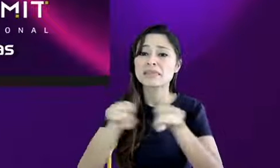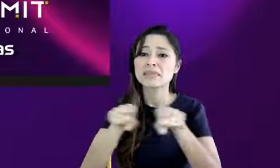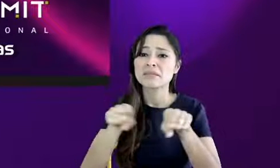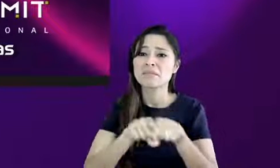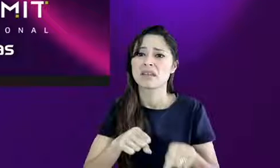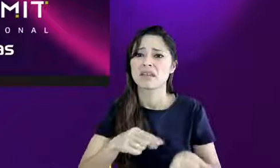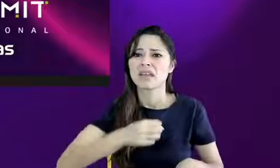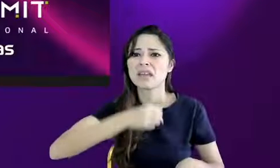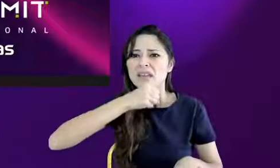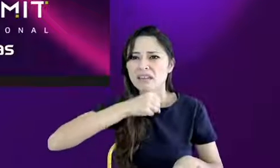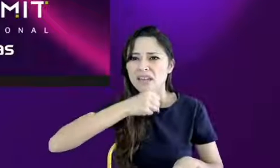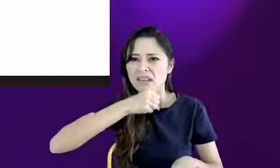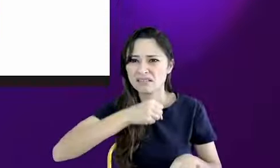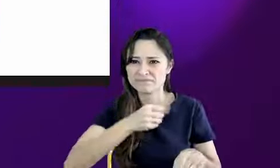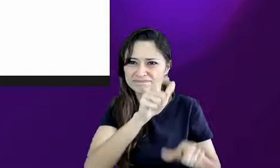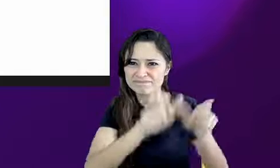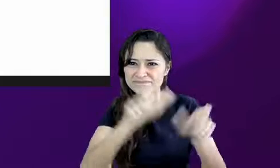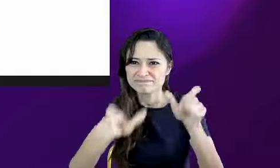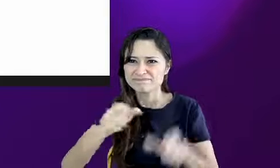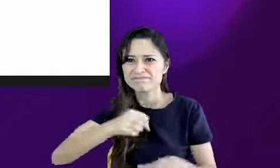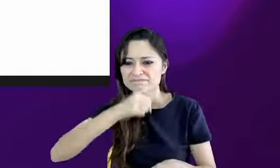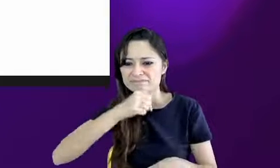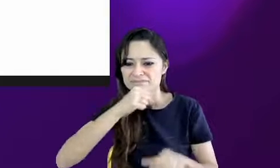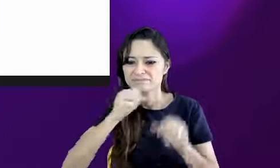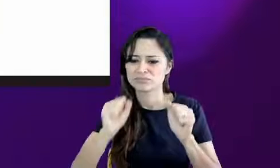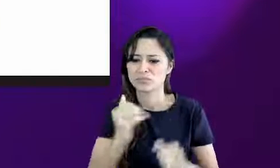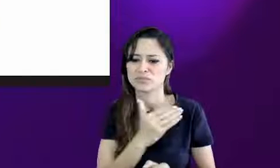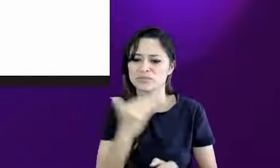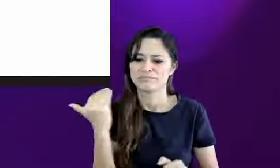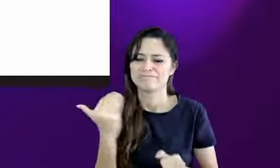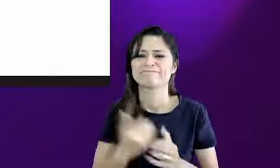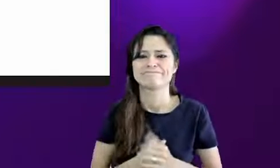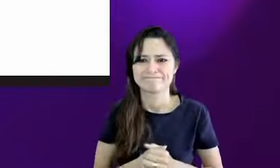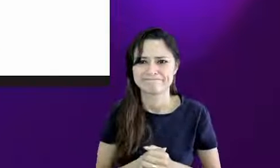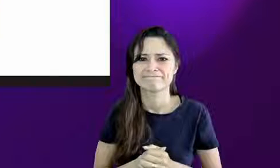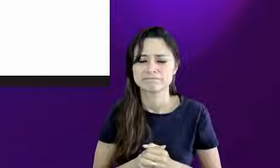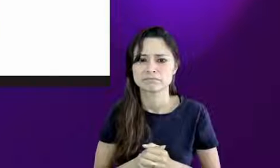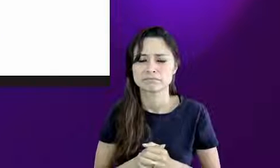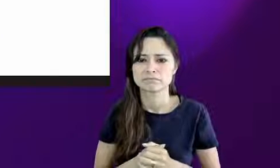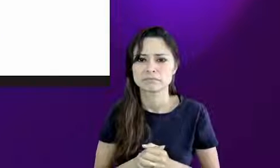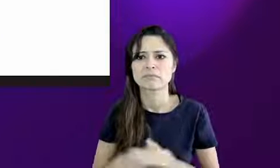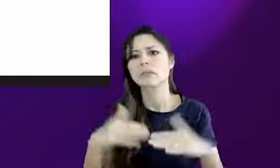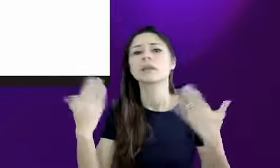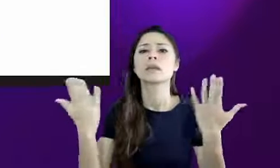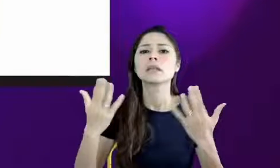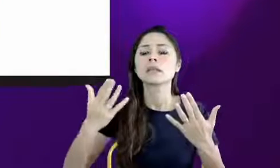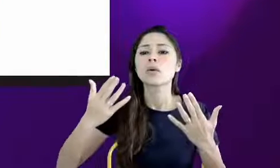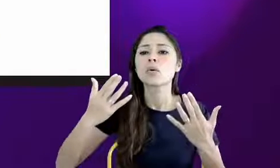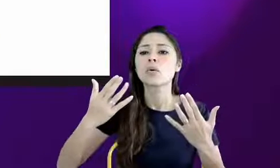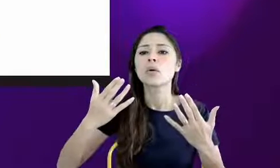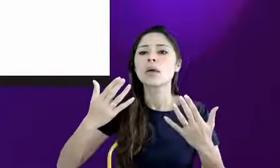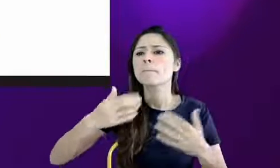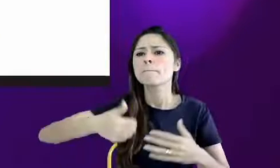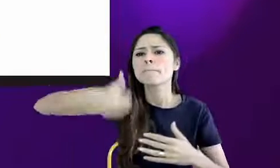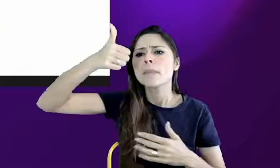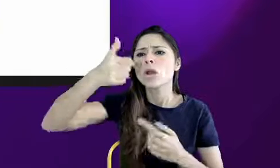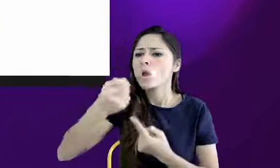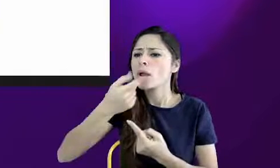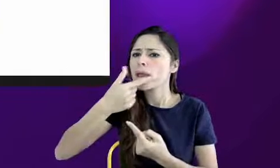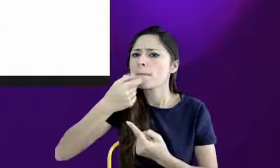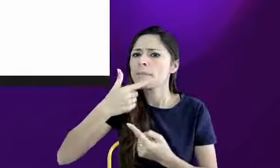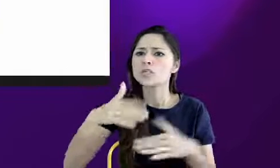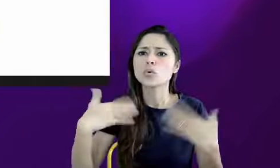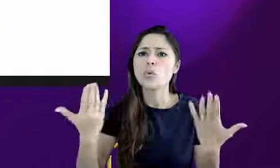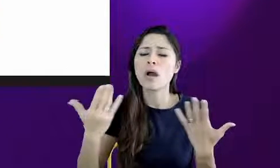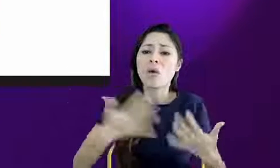maior, quando comparados a outras terapias. A grande vantagem, então, do vedolizumab é que ele tem uma ação seletiva no trato digestivo. Nós